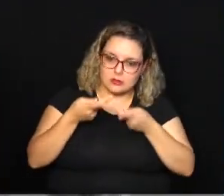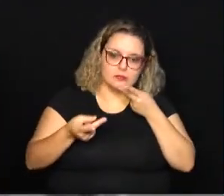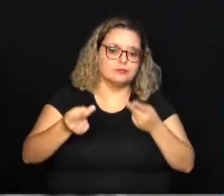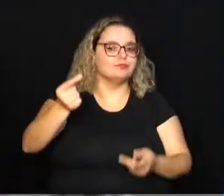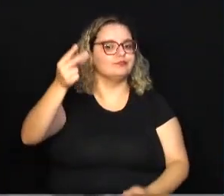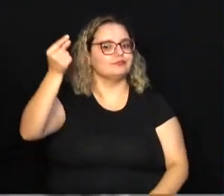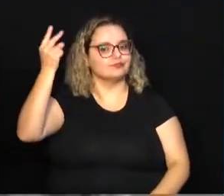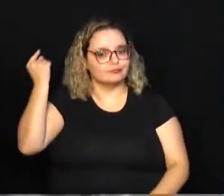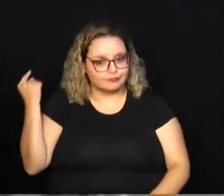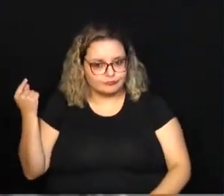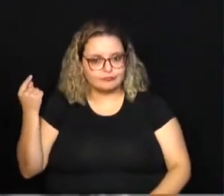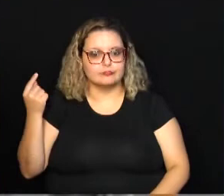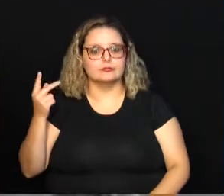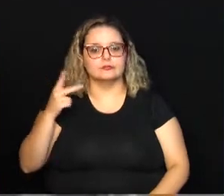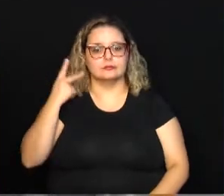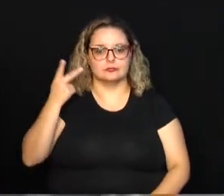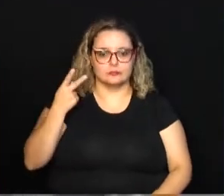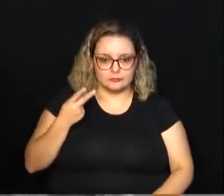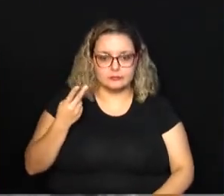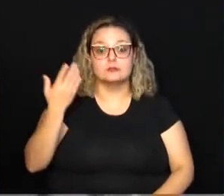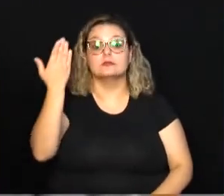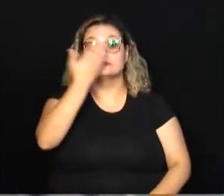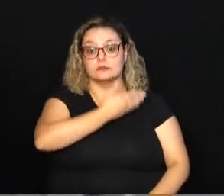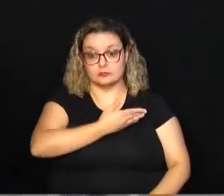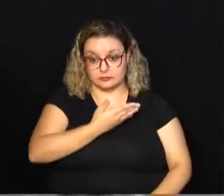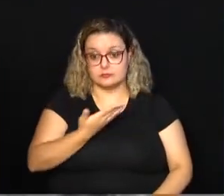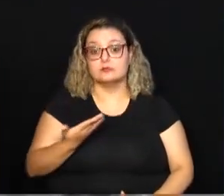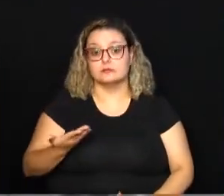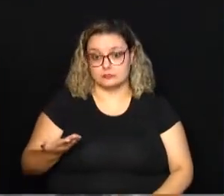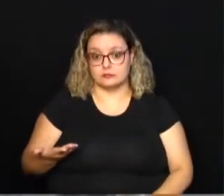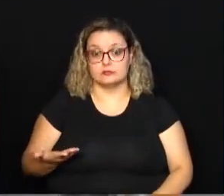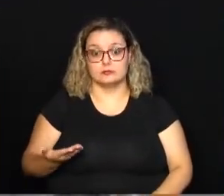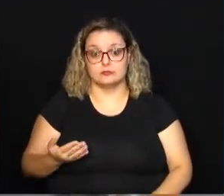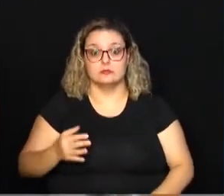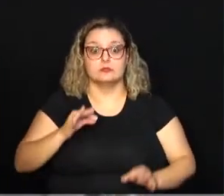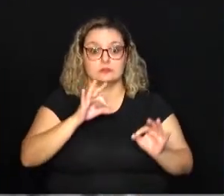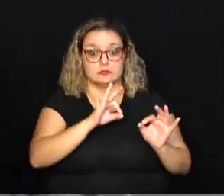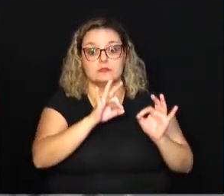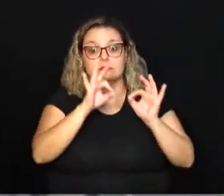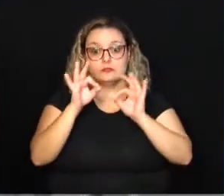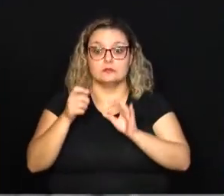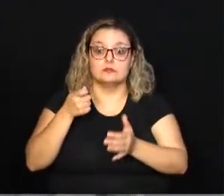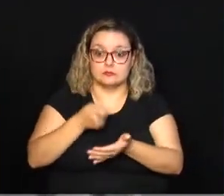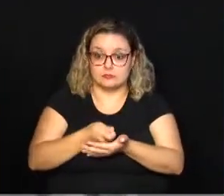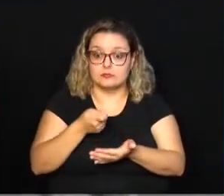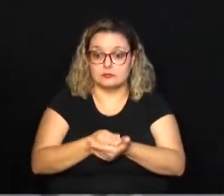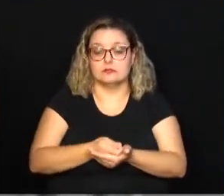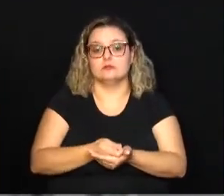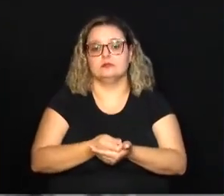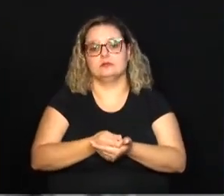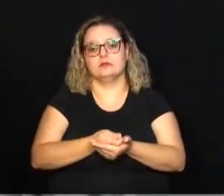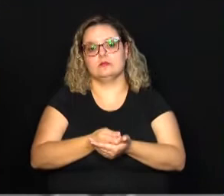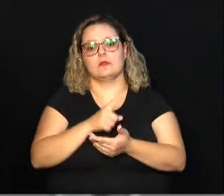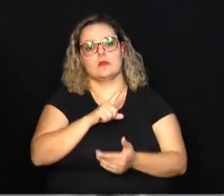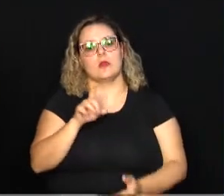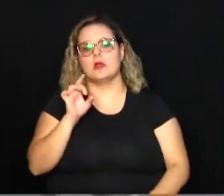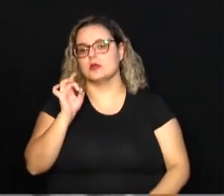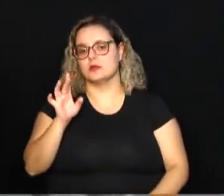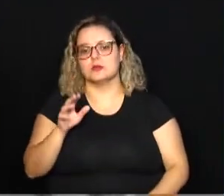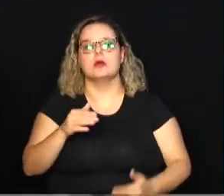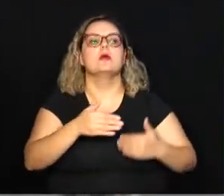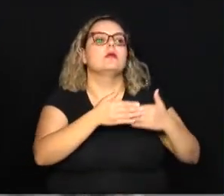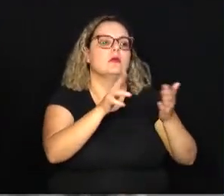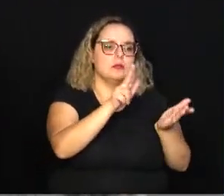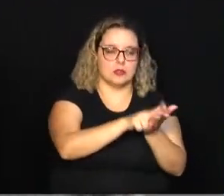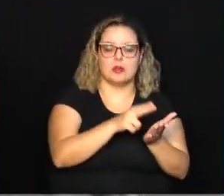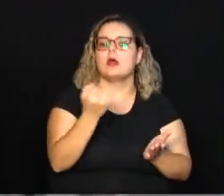muito tempo, e os vereadores estão aqui de prova, porque eu tenho insistido bastante nisso, de que não basta, que abrir leito é